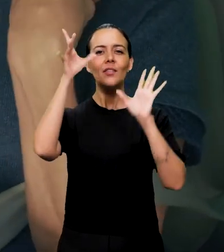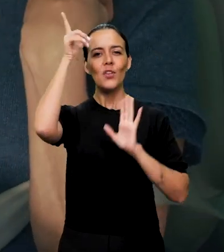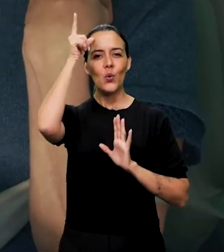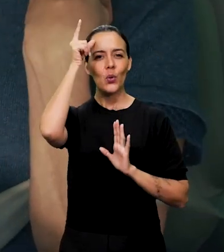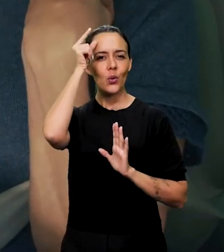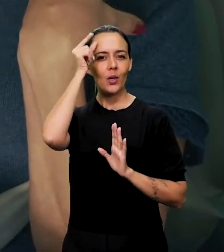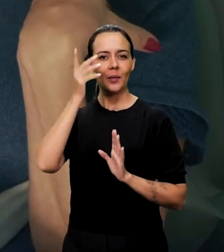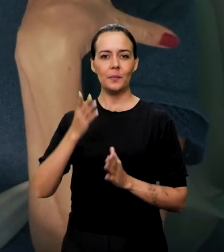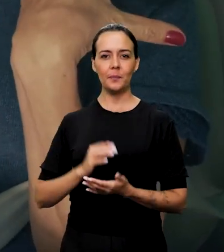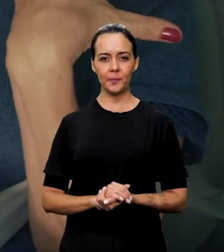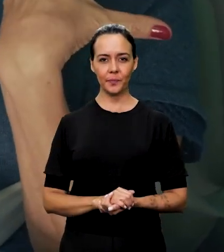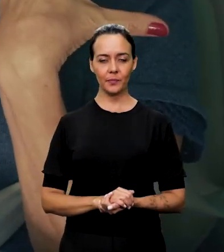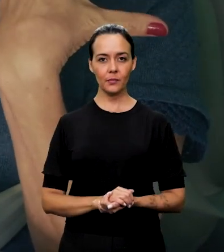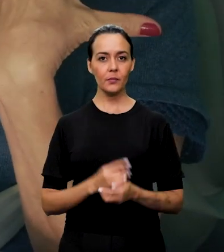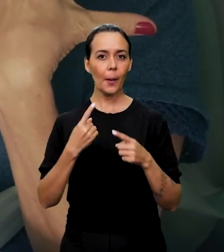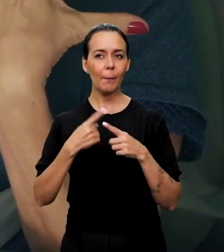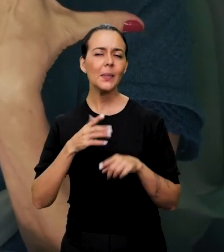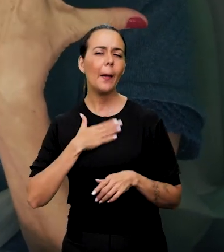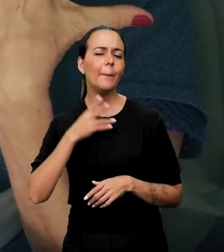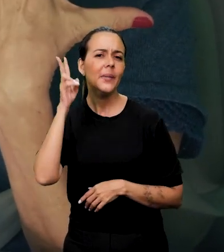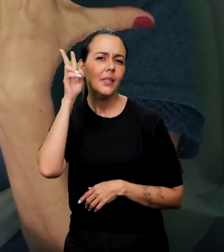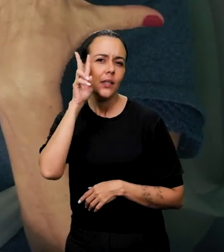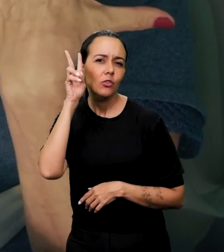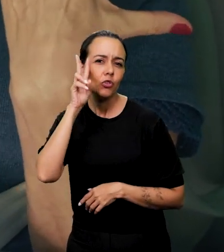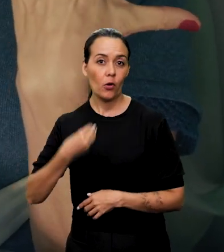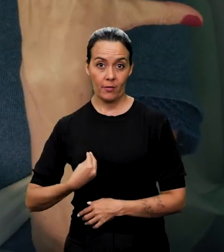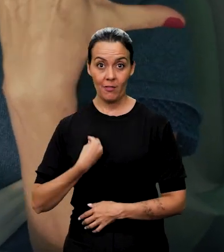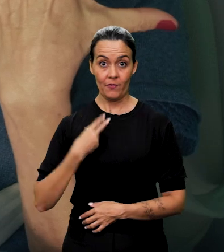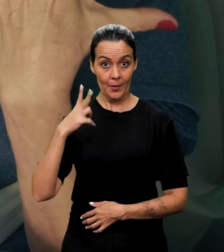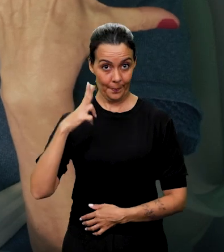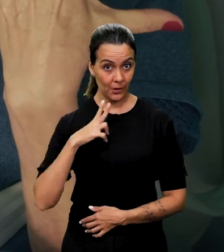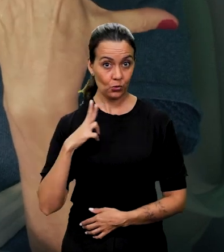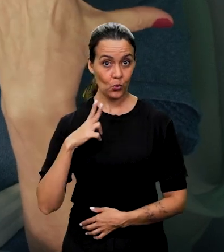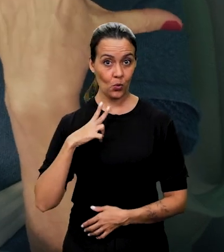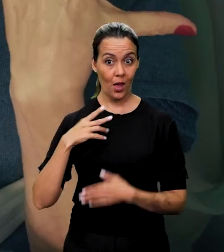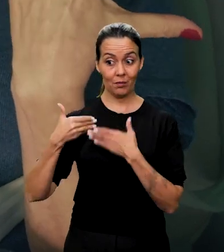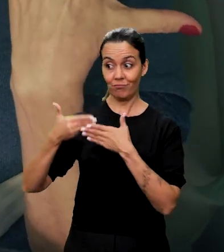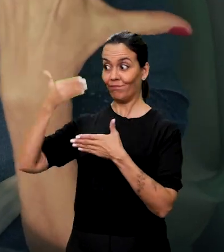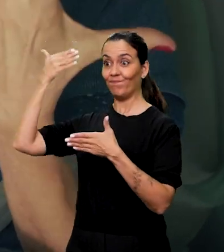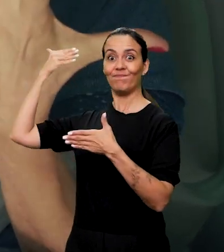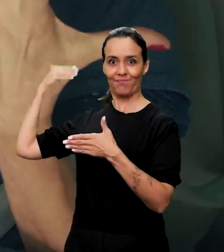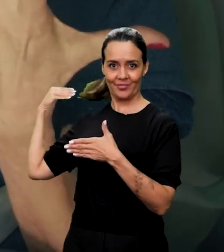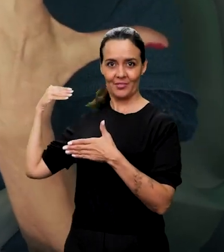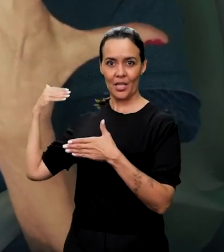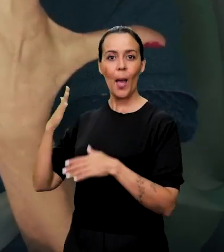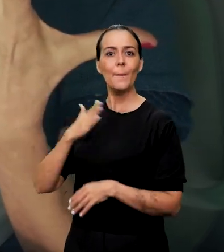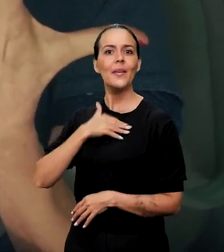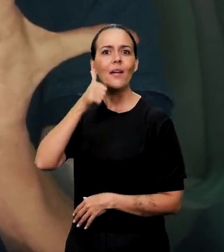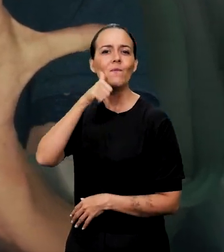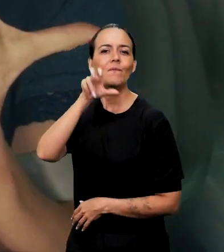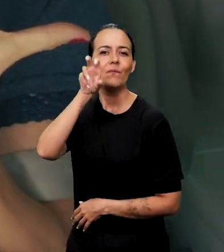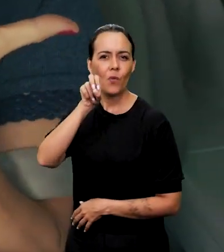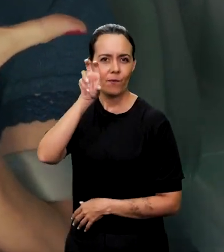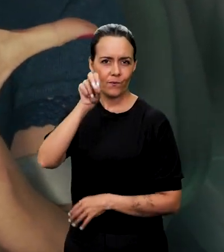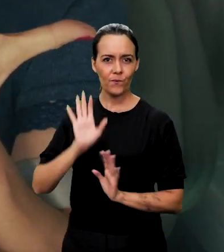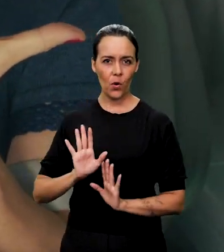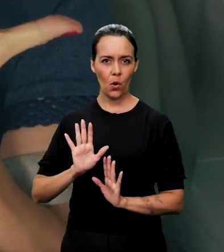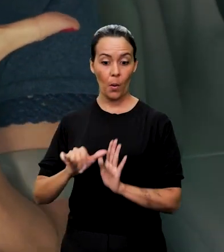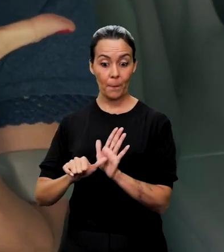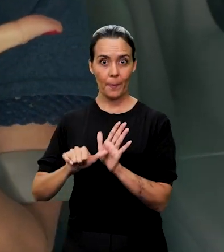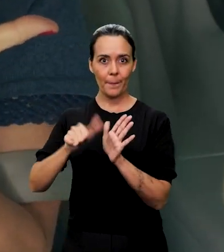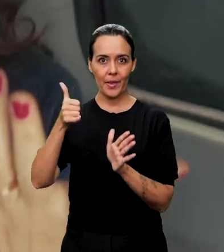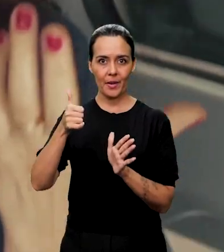atenção na minha história pessoal, da onde eu vim, da minha avó, que na sua primeira